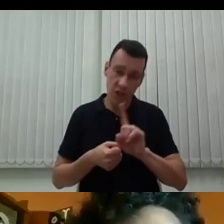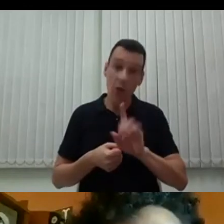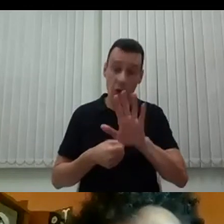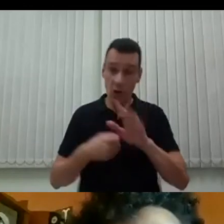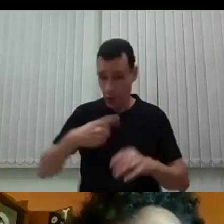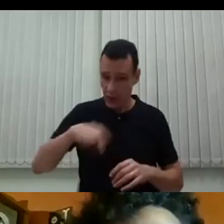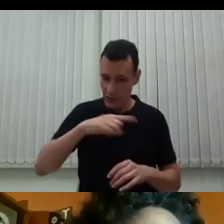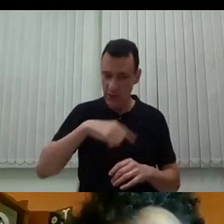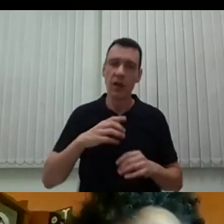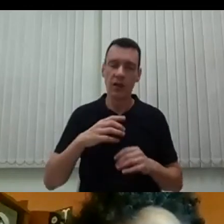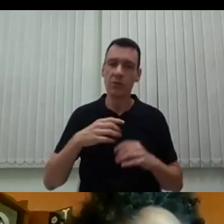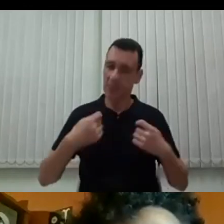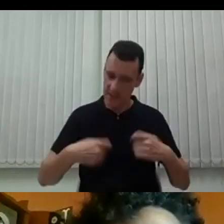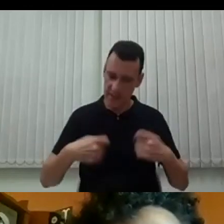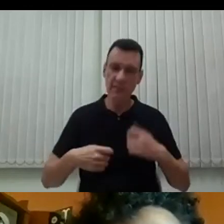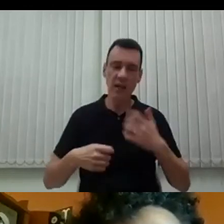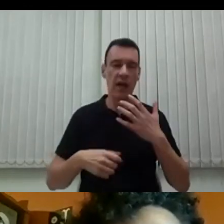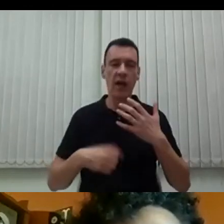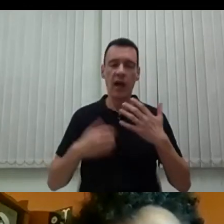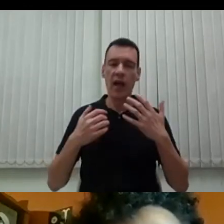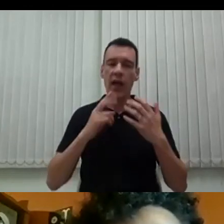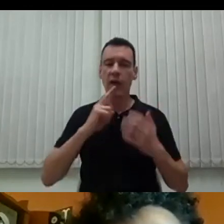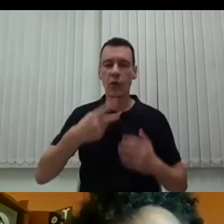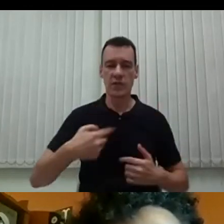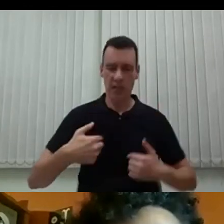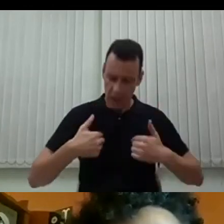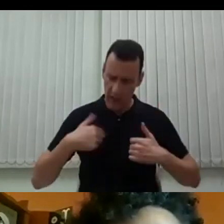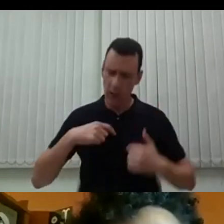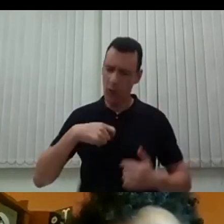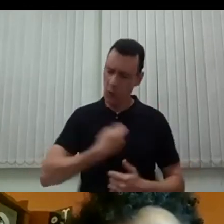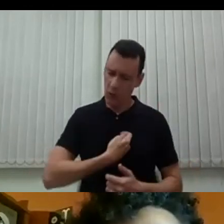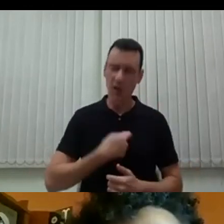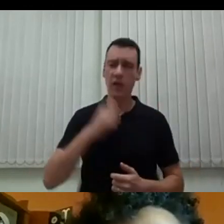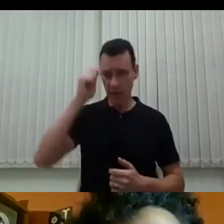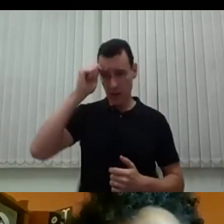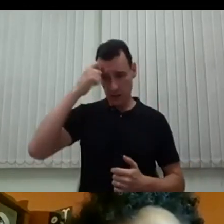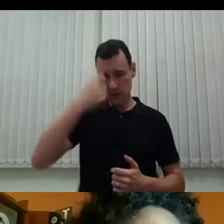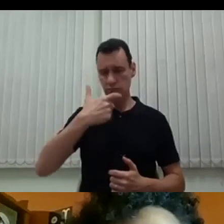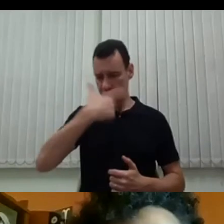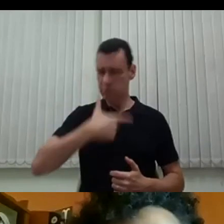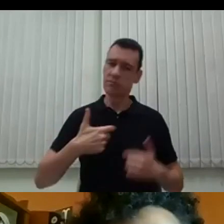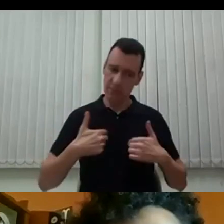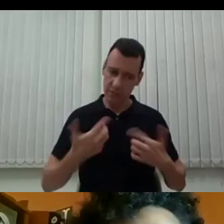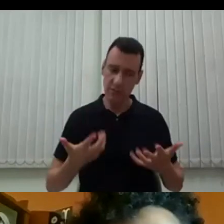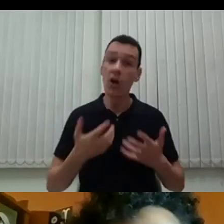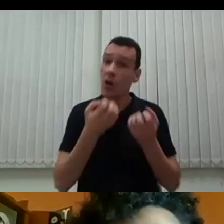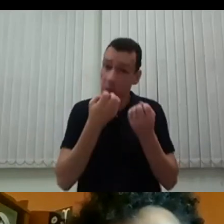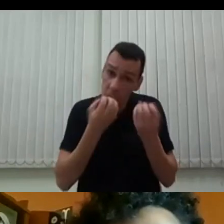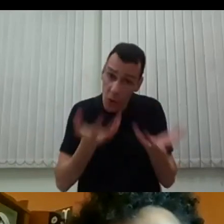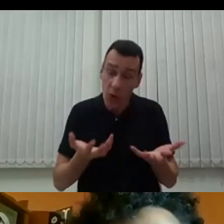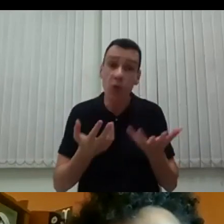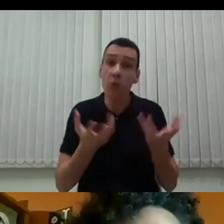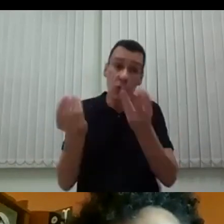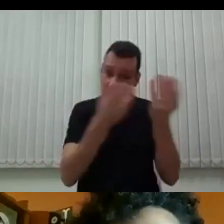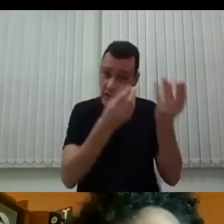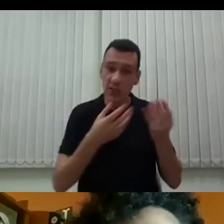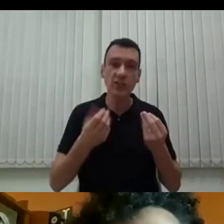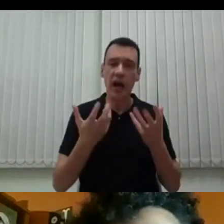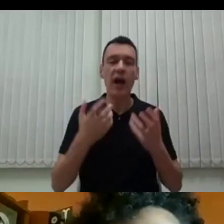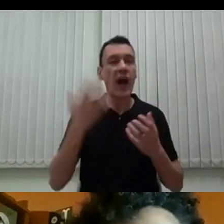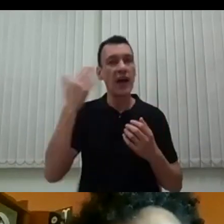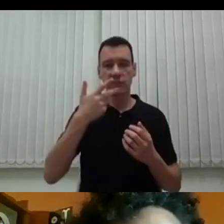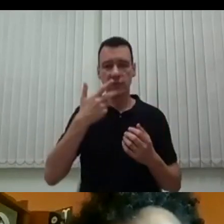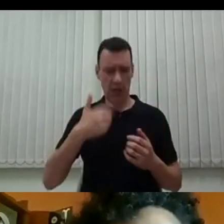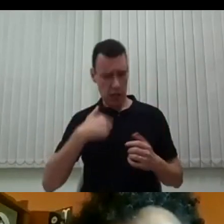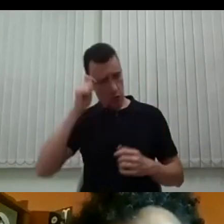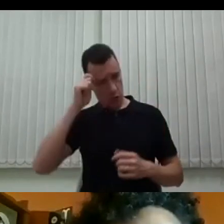né? Considerando todas as violências que a gente passa na história do Brasil, passou. No entanto, tornar-se negro para